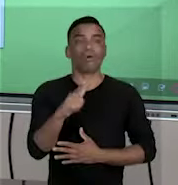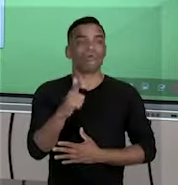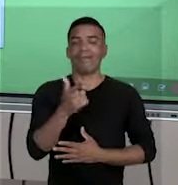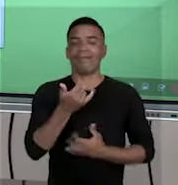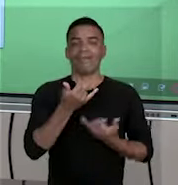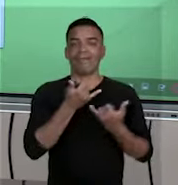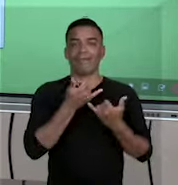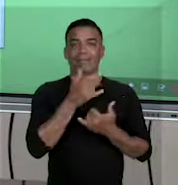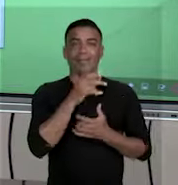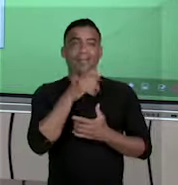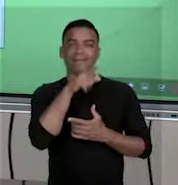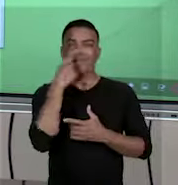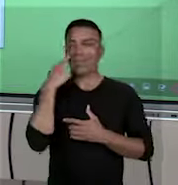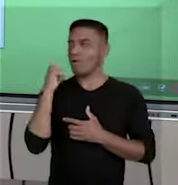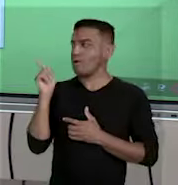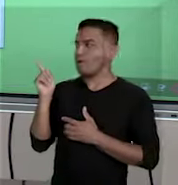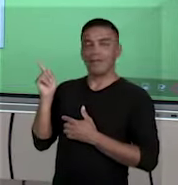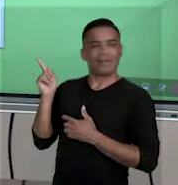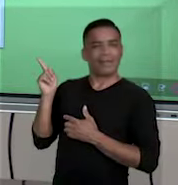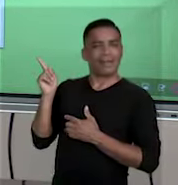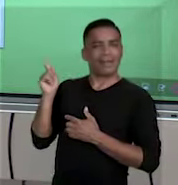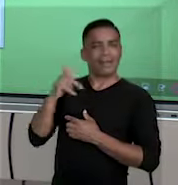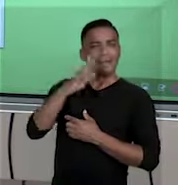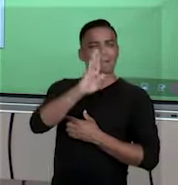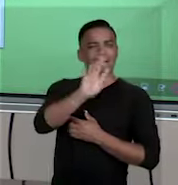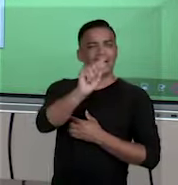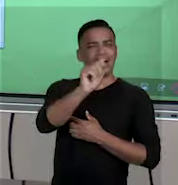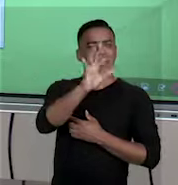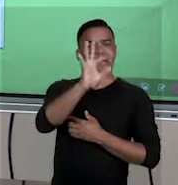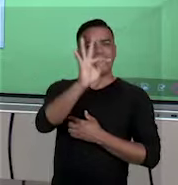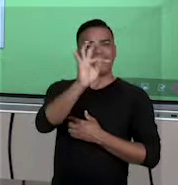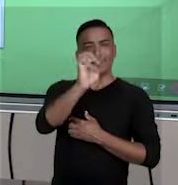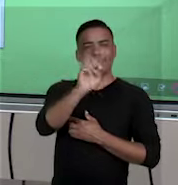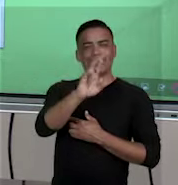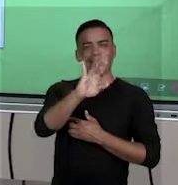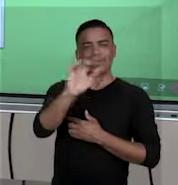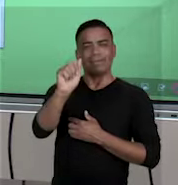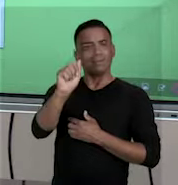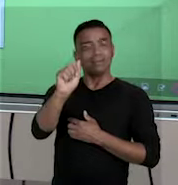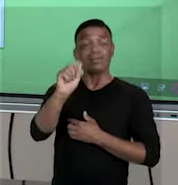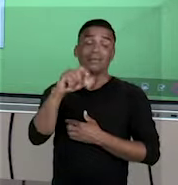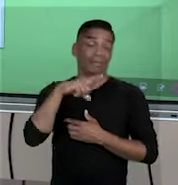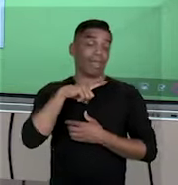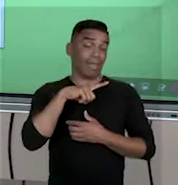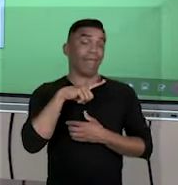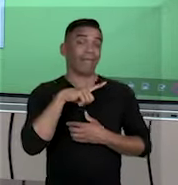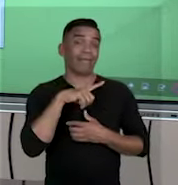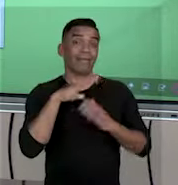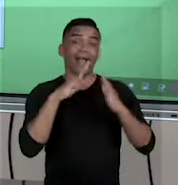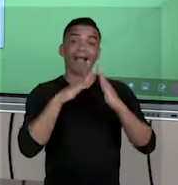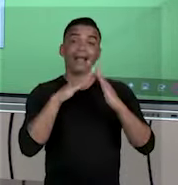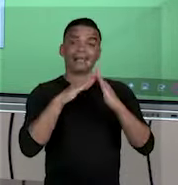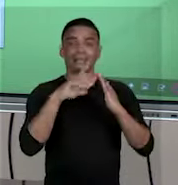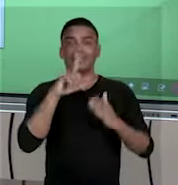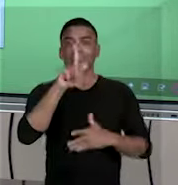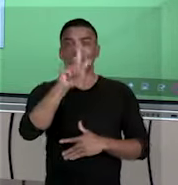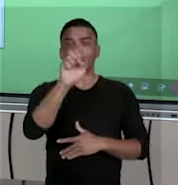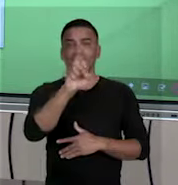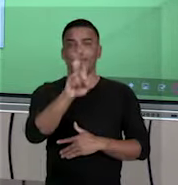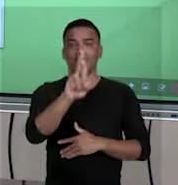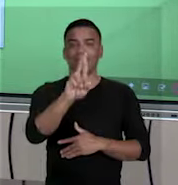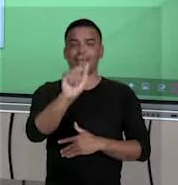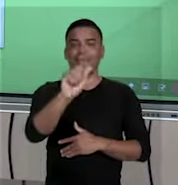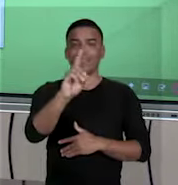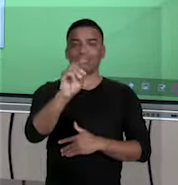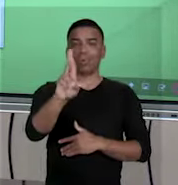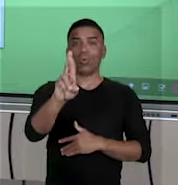fonte aqui, no caso de bateria e tudo. Tem algumas casas que possuem geradores, né, para reserva no caso da energia